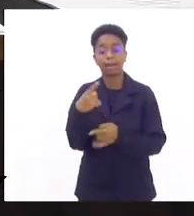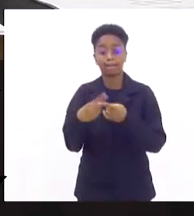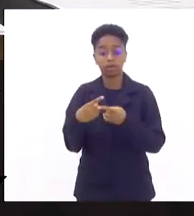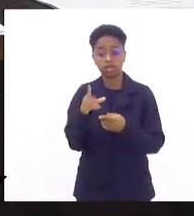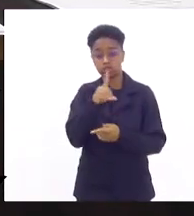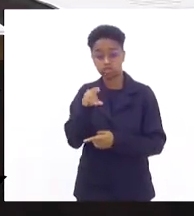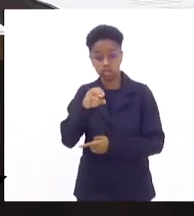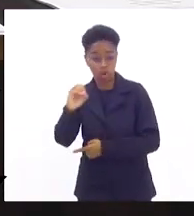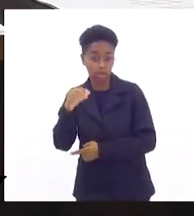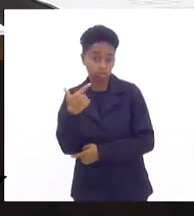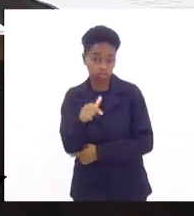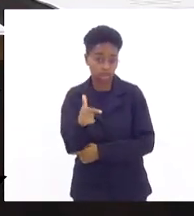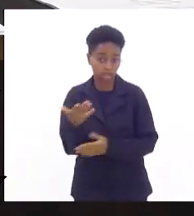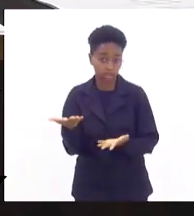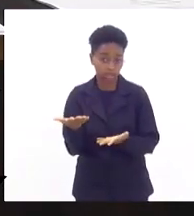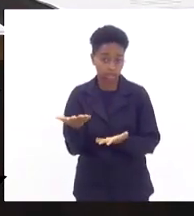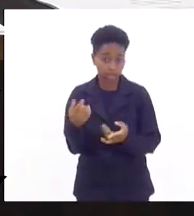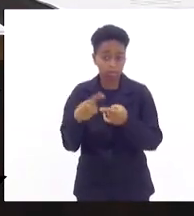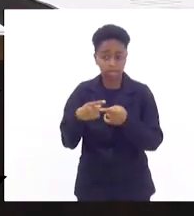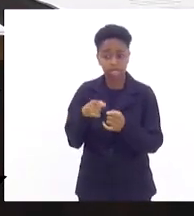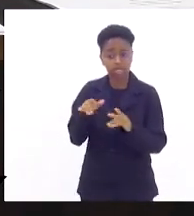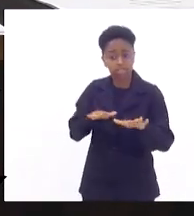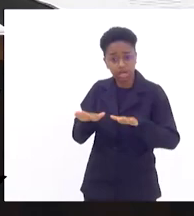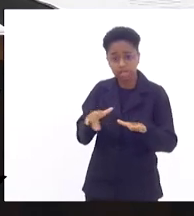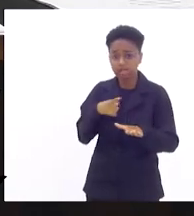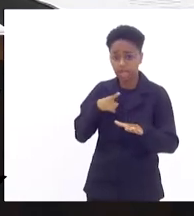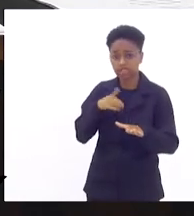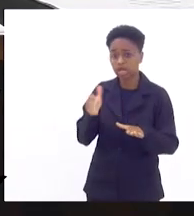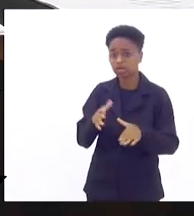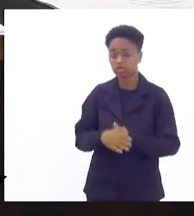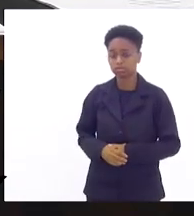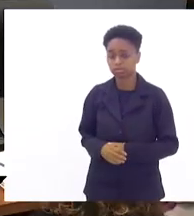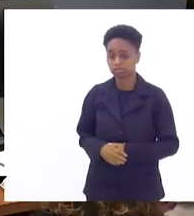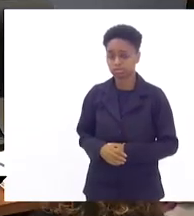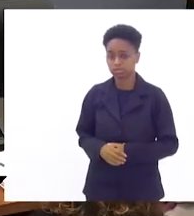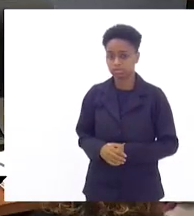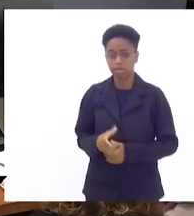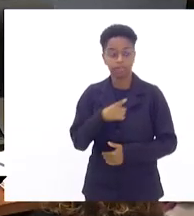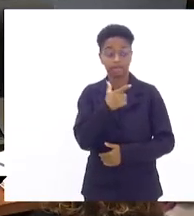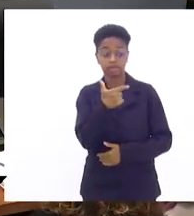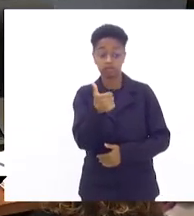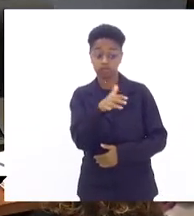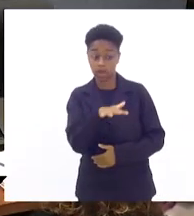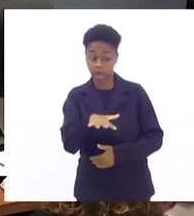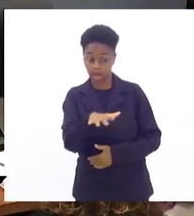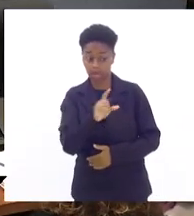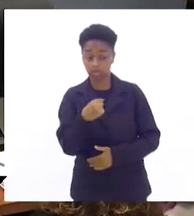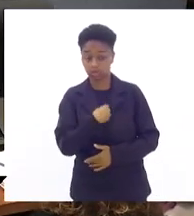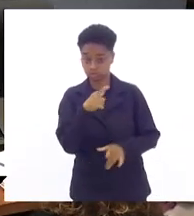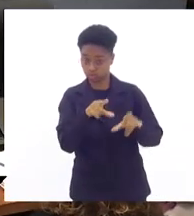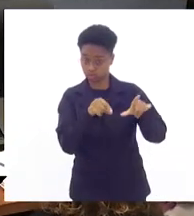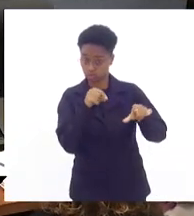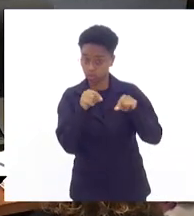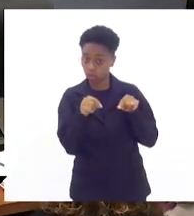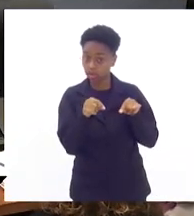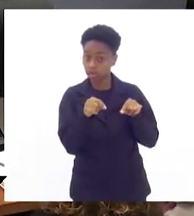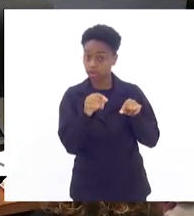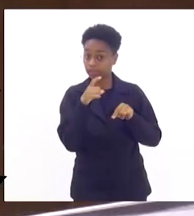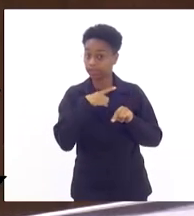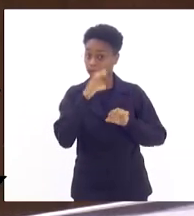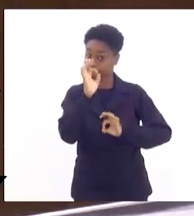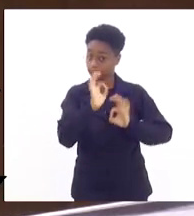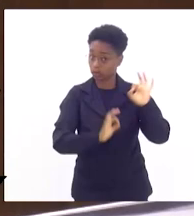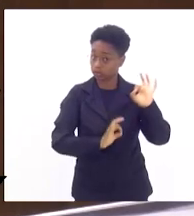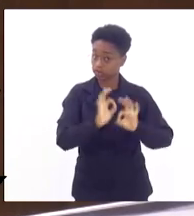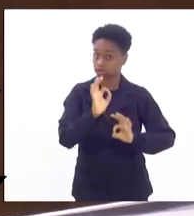Oeste não existe. Por que que Jacarepaguá e na Barra existe? Temos 21 áreas selecionadas em projeto,